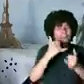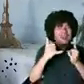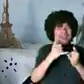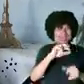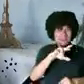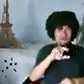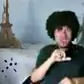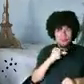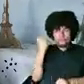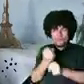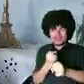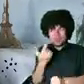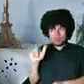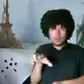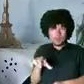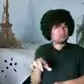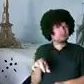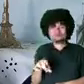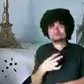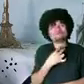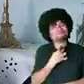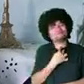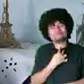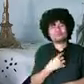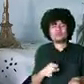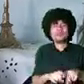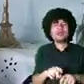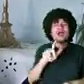irmão não destrói o outro.